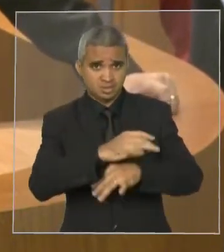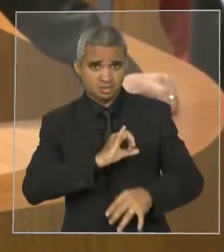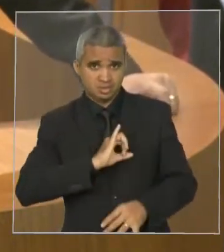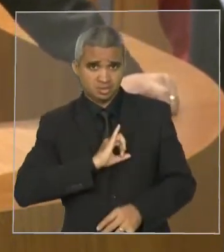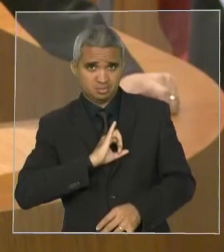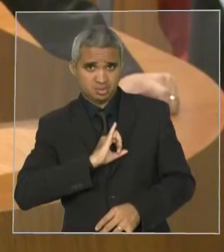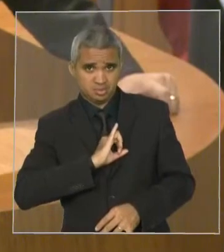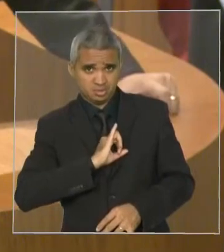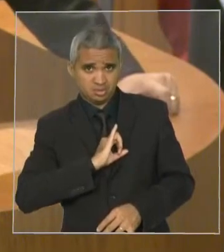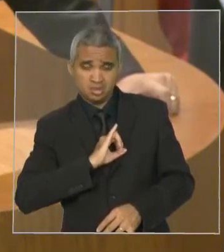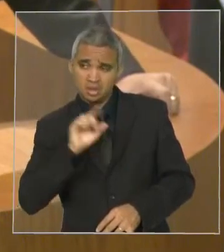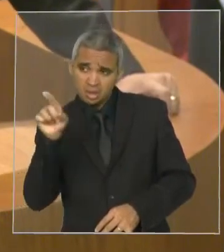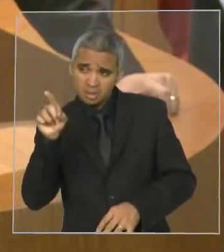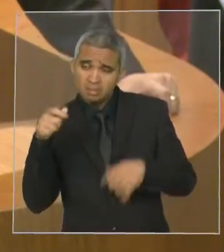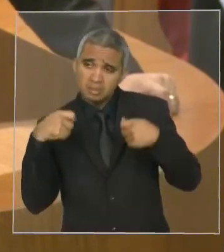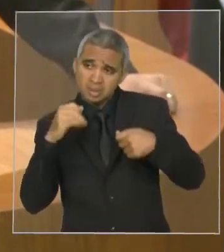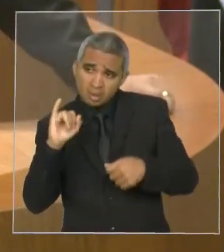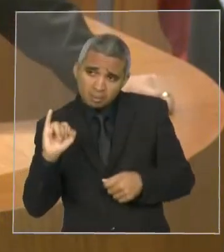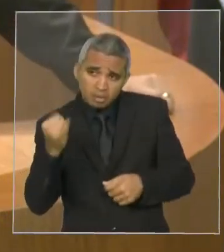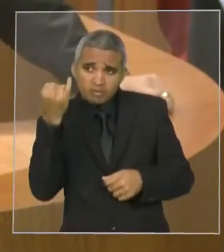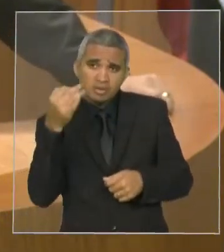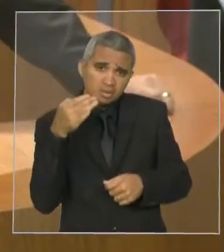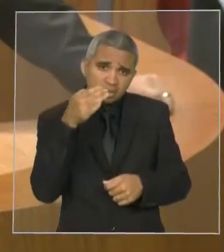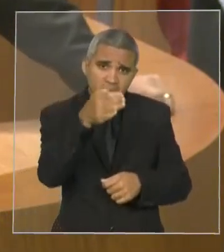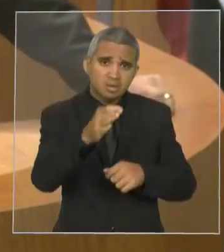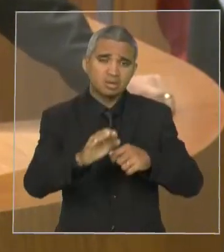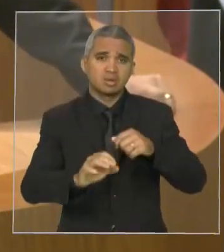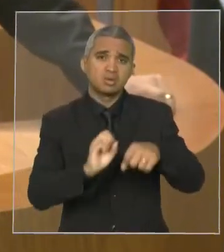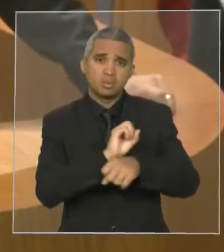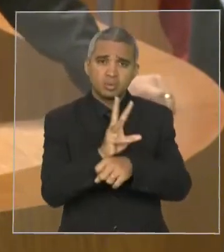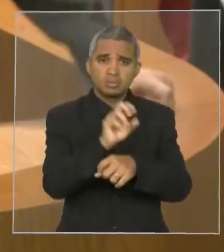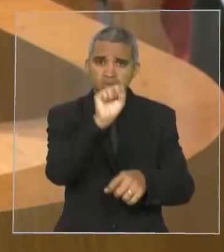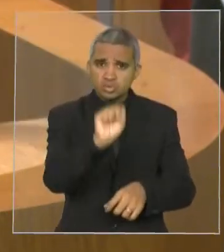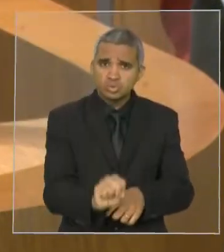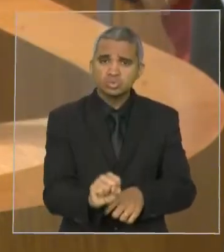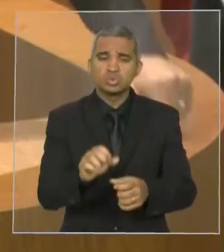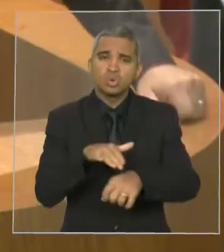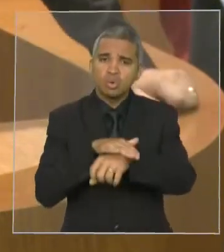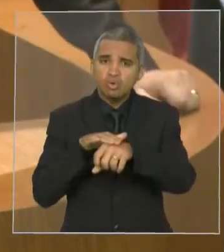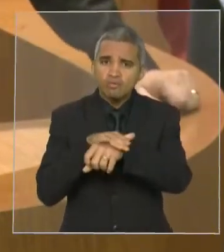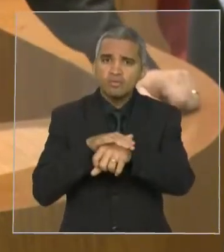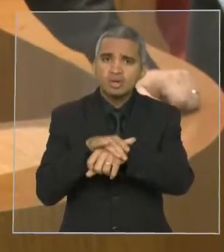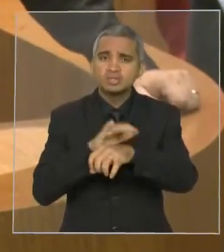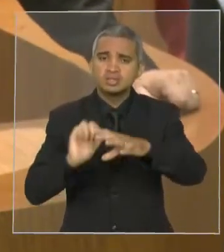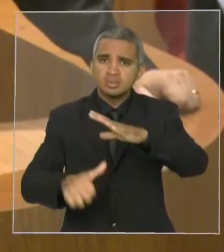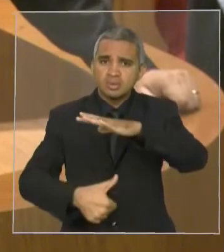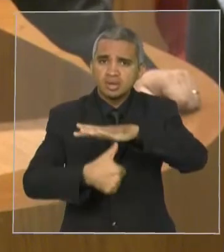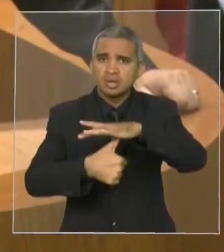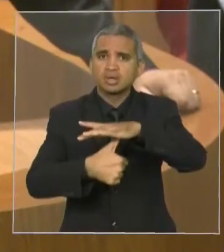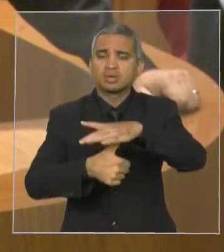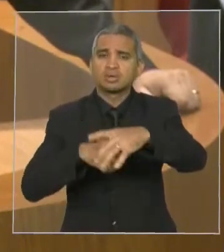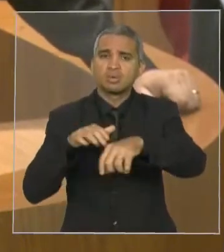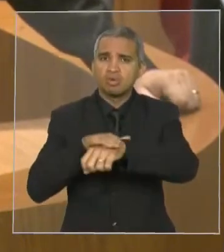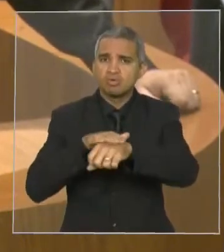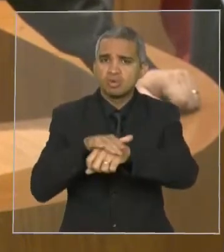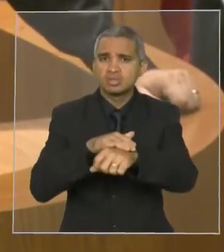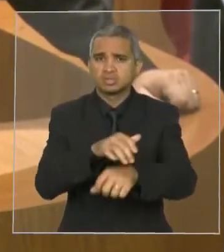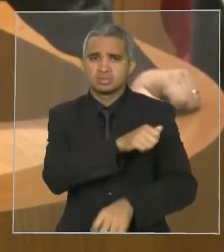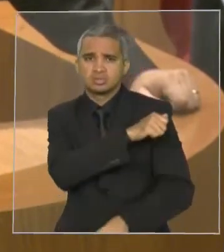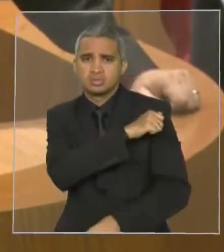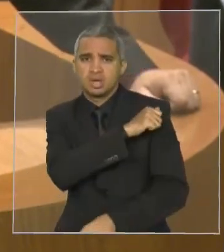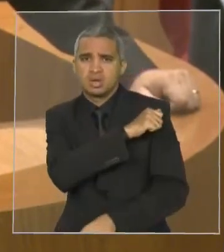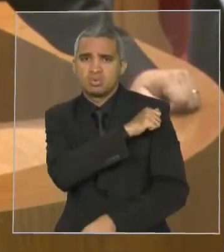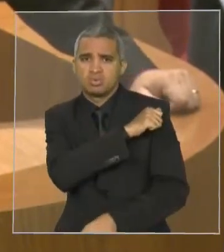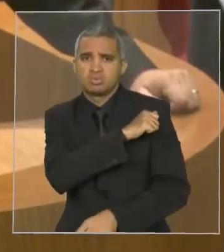a reitoria para falar com os professores com os alunos e para dizer que ajudou a levar o curso de medicina